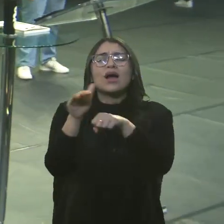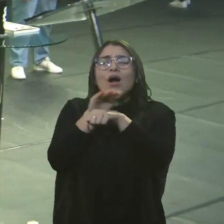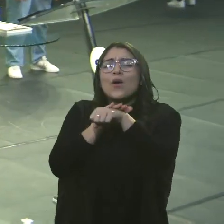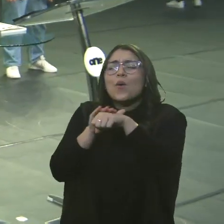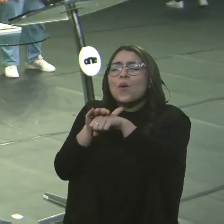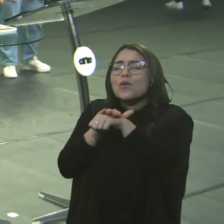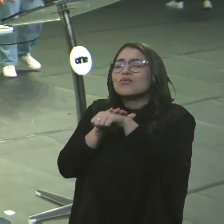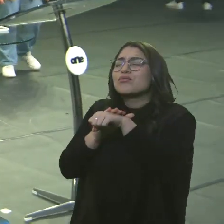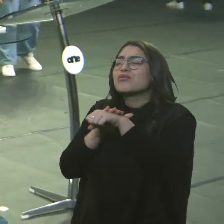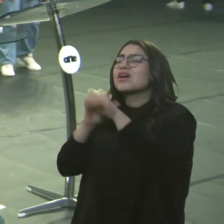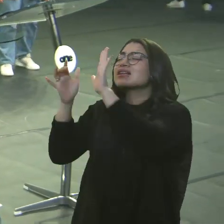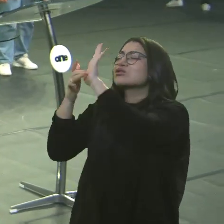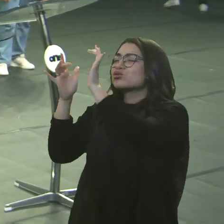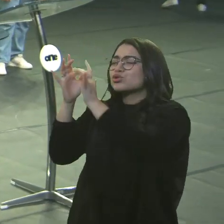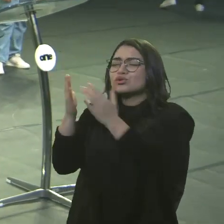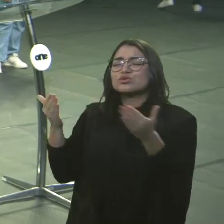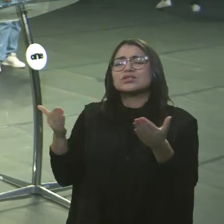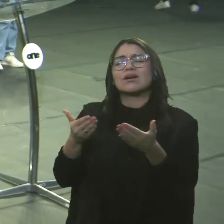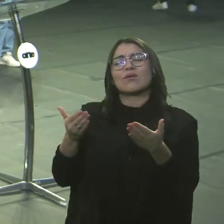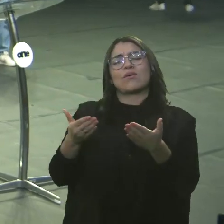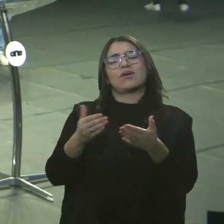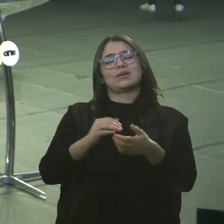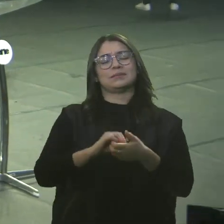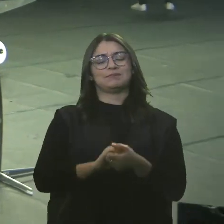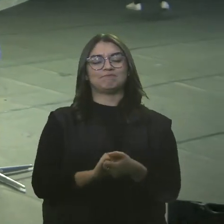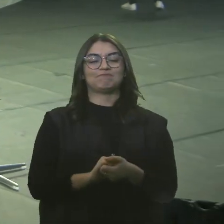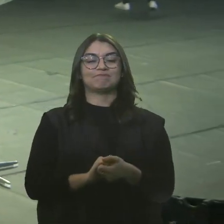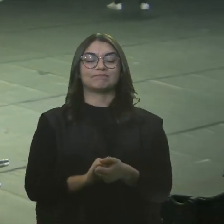Talvez essa mensagem para você ficou distante.